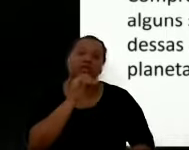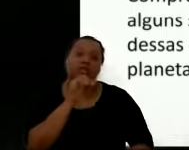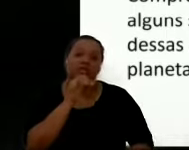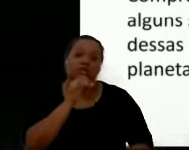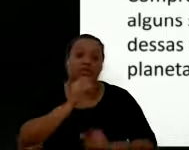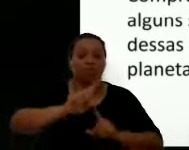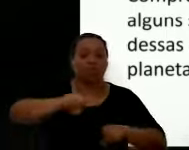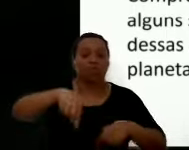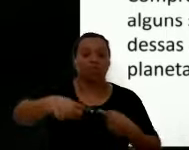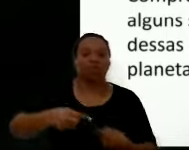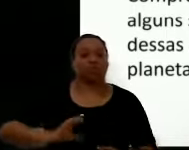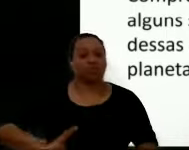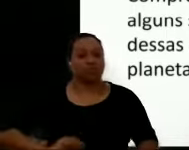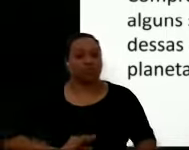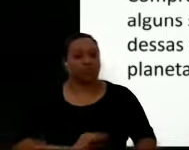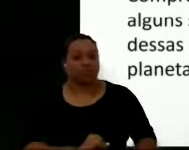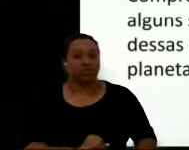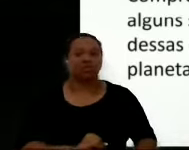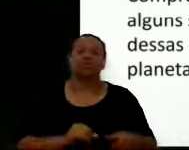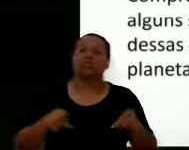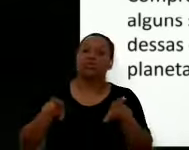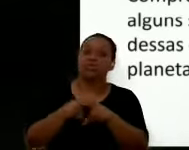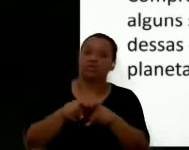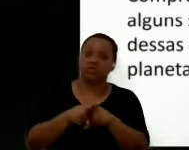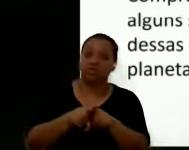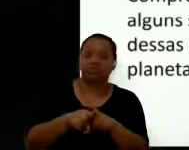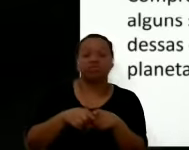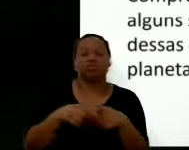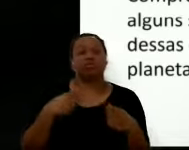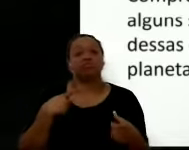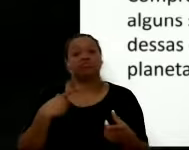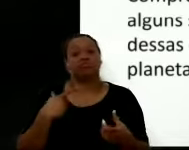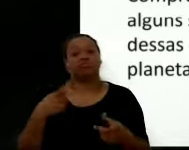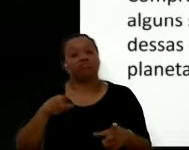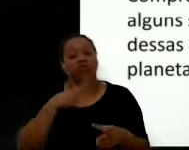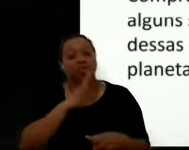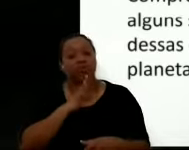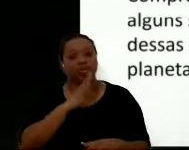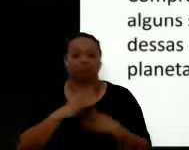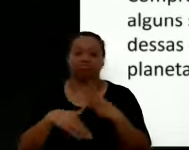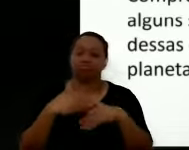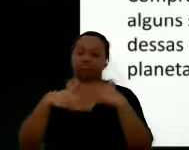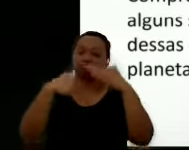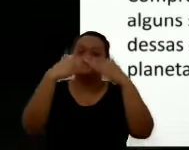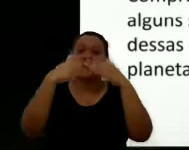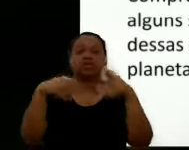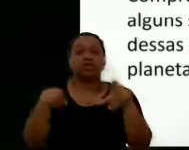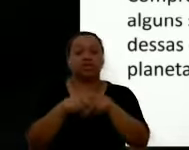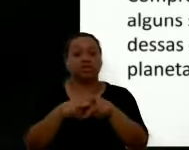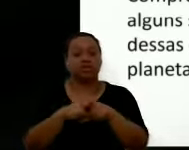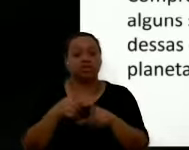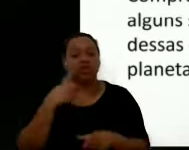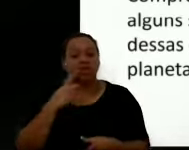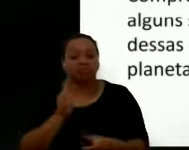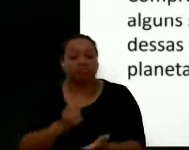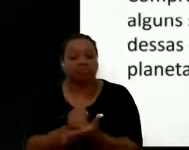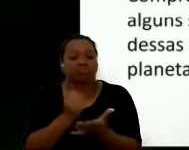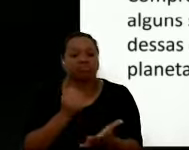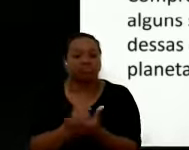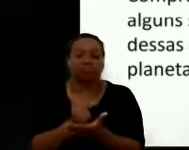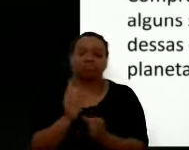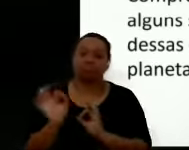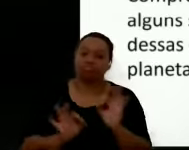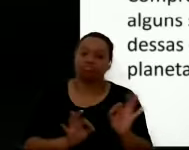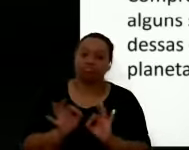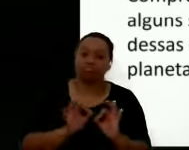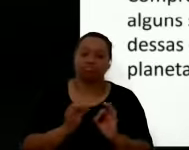no tratamento de, por exemplo, contra o câncer, compreender o processo reprodutivo de alguns seres